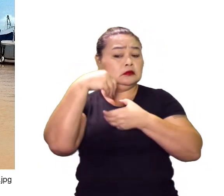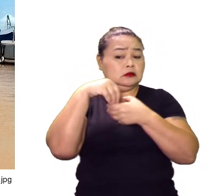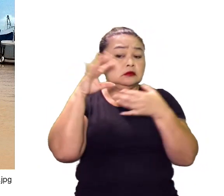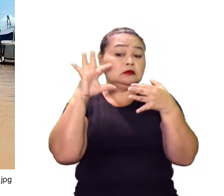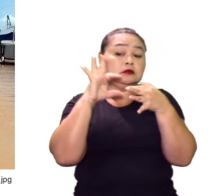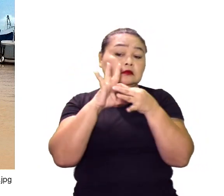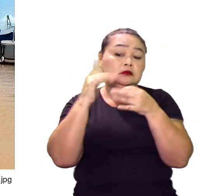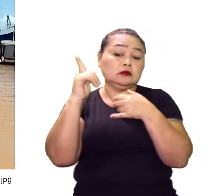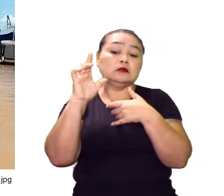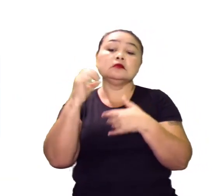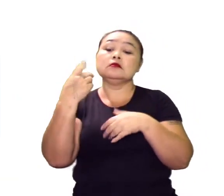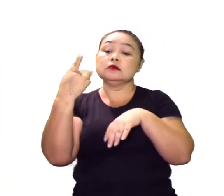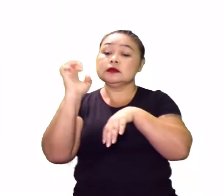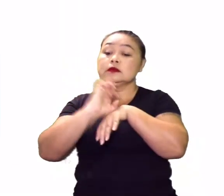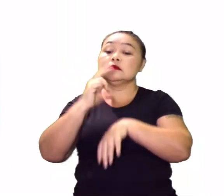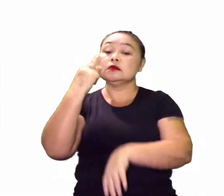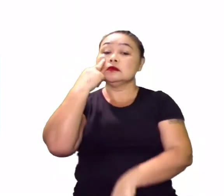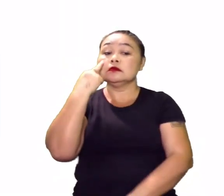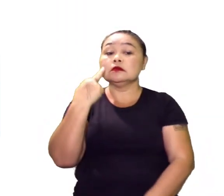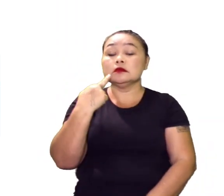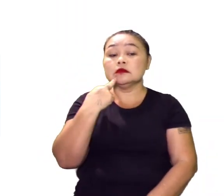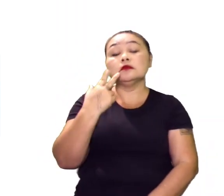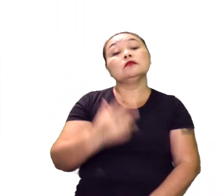contexto geológico rondoniense.